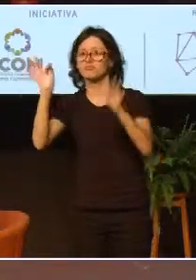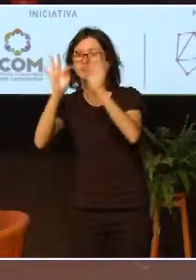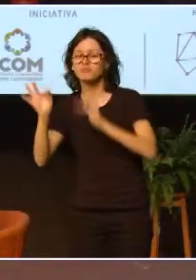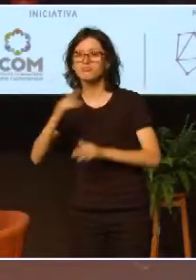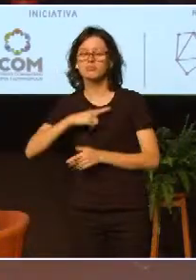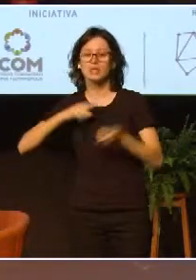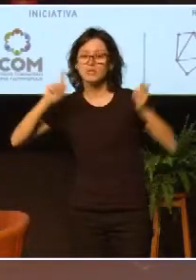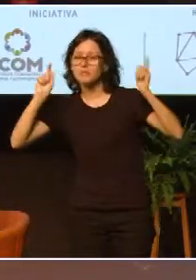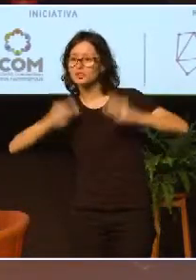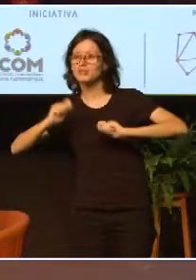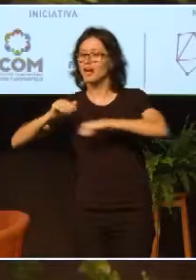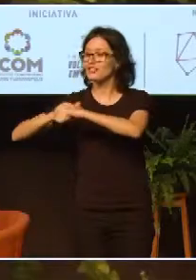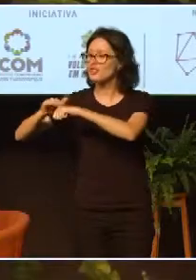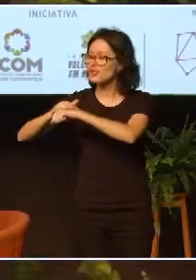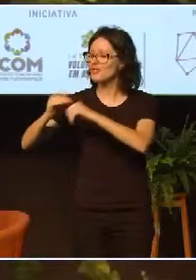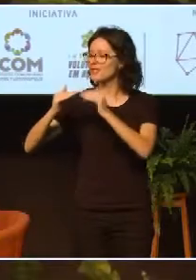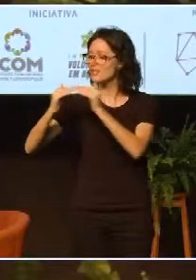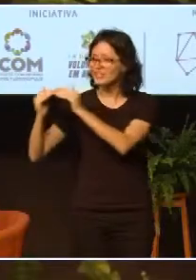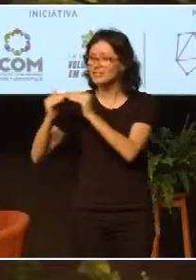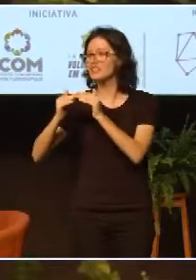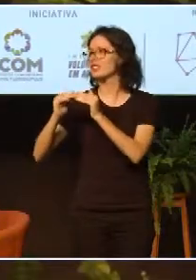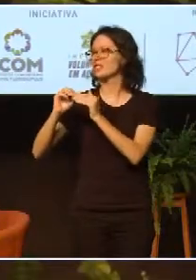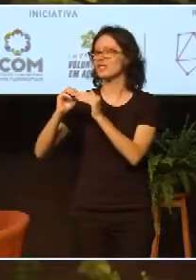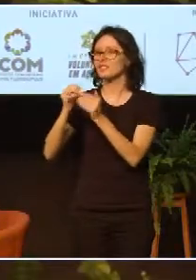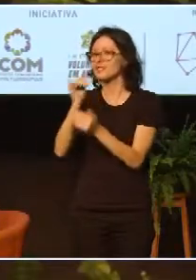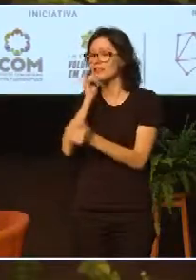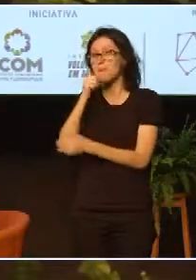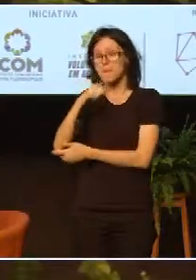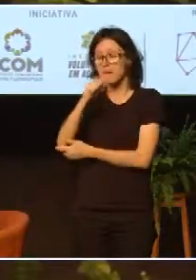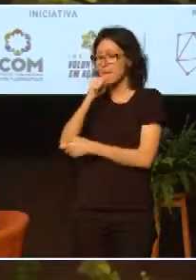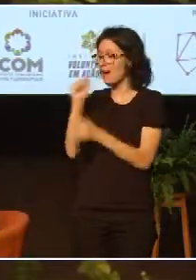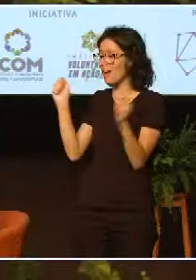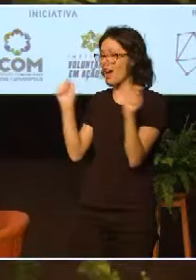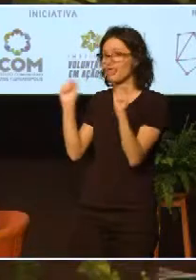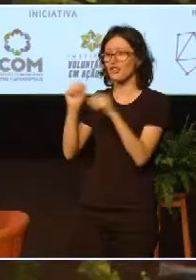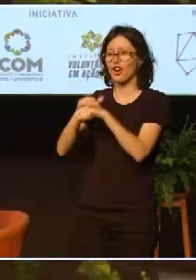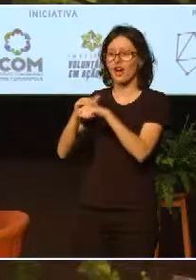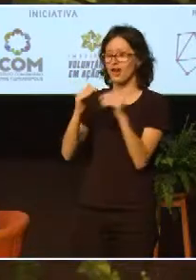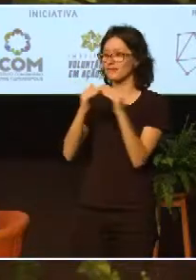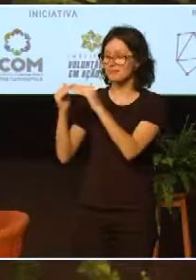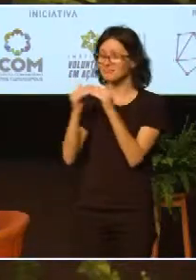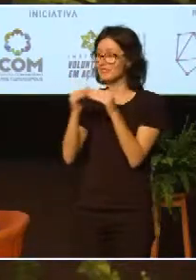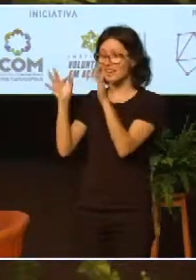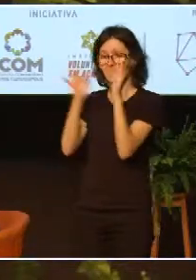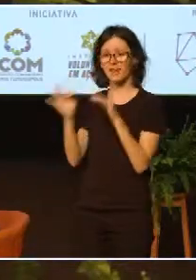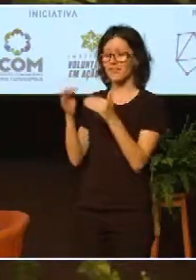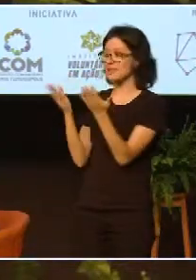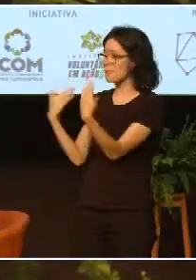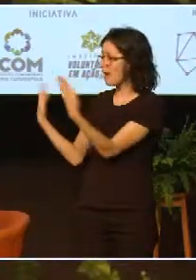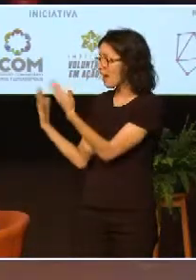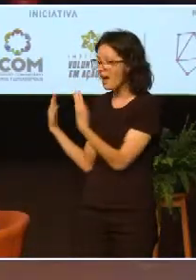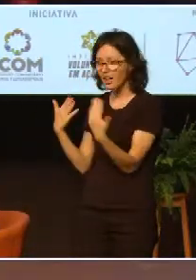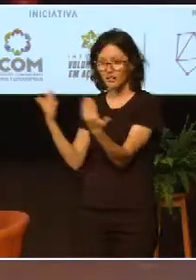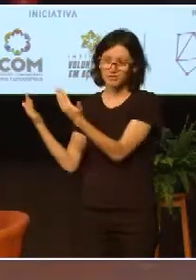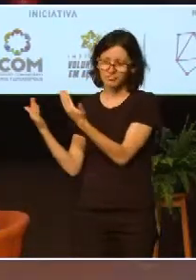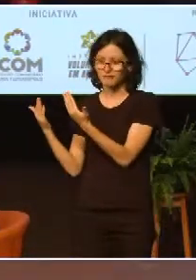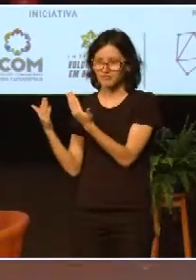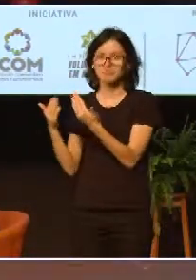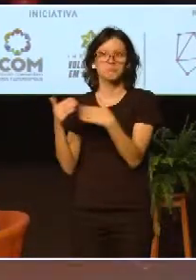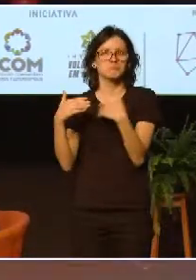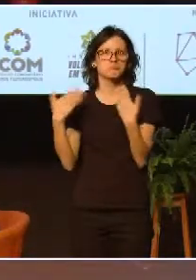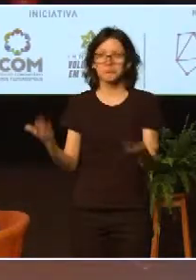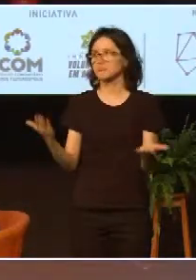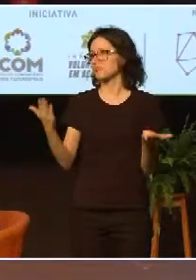tendo a possibilidade de conversar com o vizinho, como a minha mãe adora conversar com os vizinhos, e ela é feliz conversando com os vizinhos.